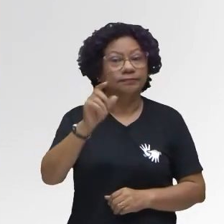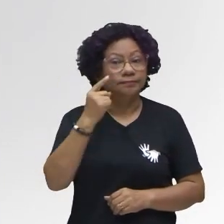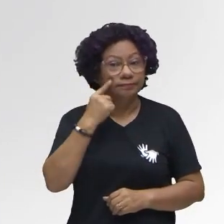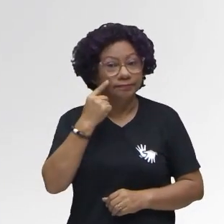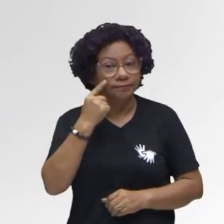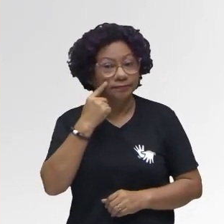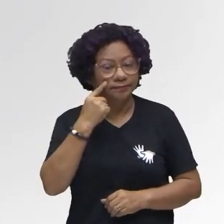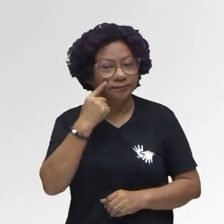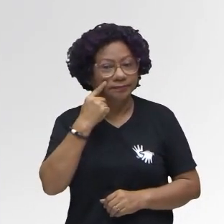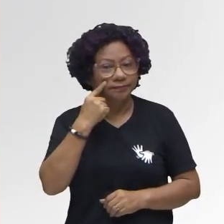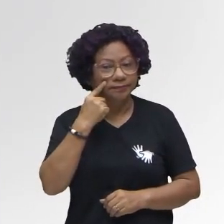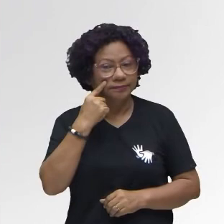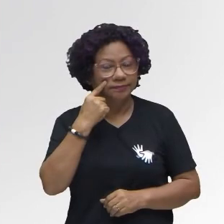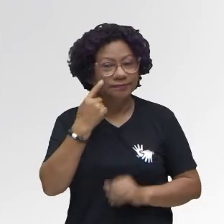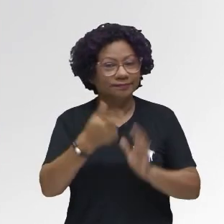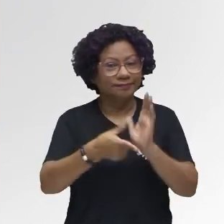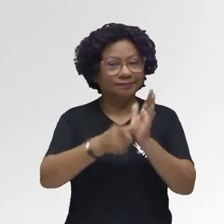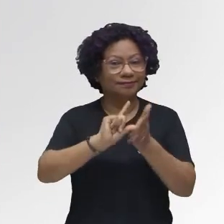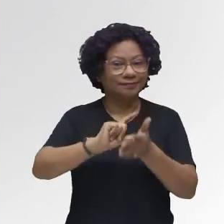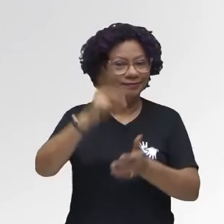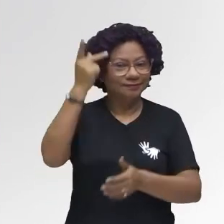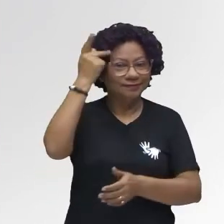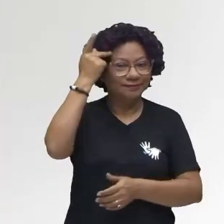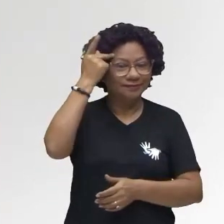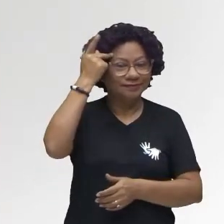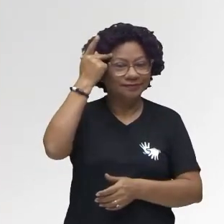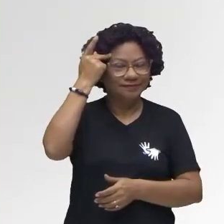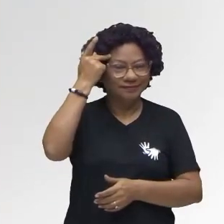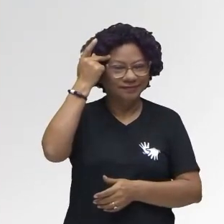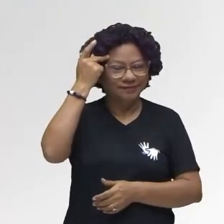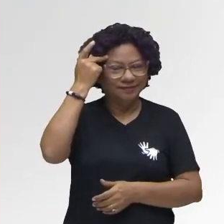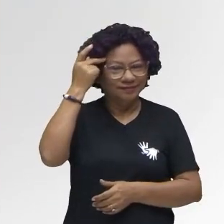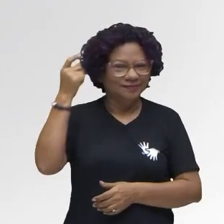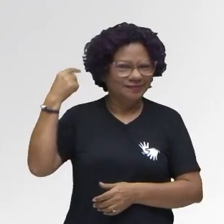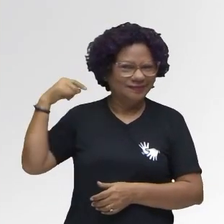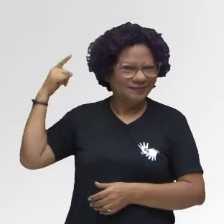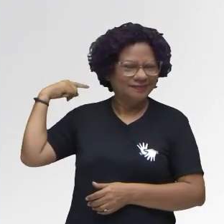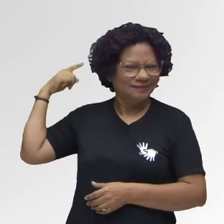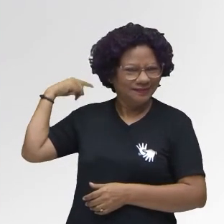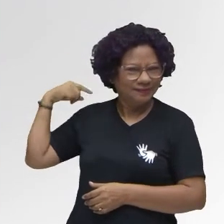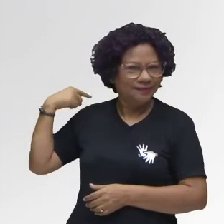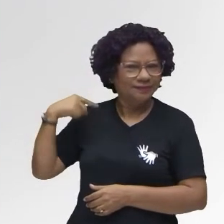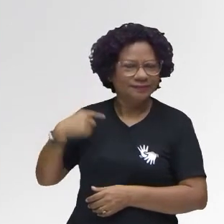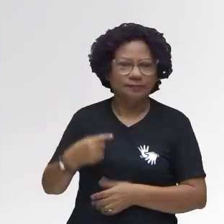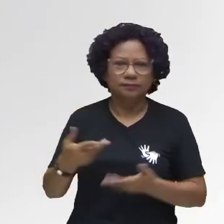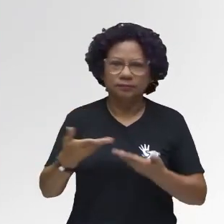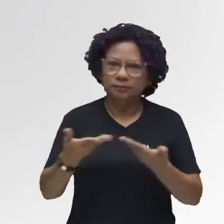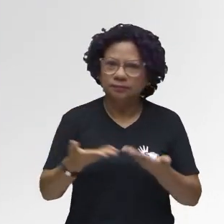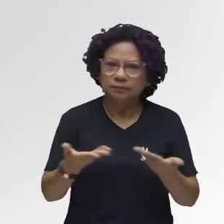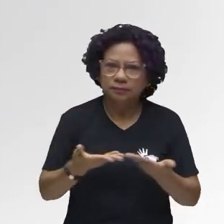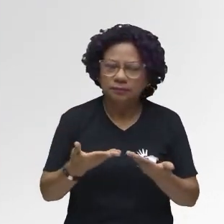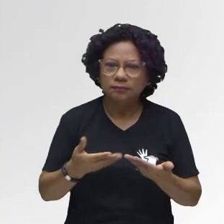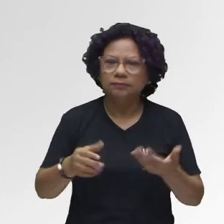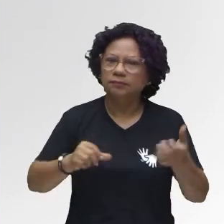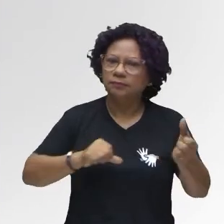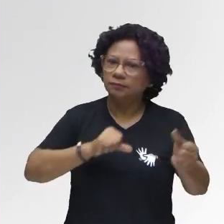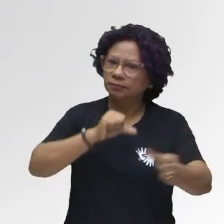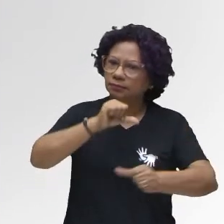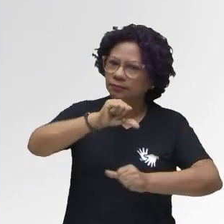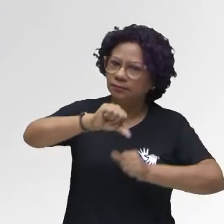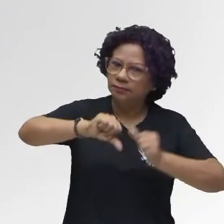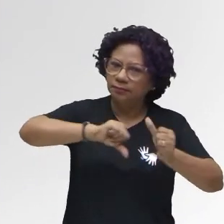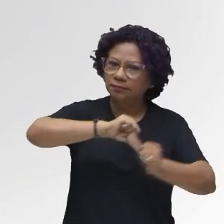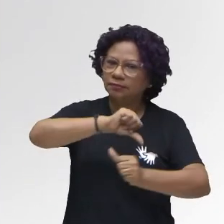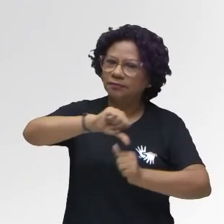urbano de São Paulo. Vocês vão poder observar como São Paulo era no passado e como foi se tornando no